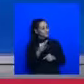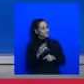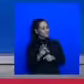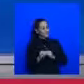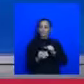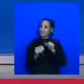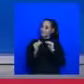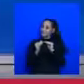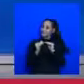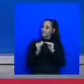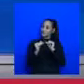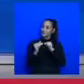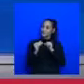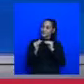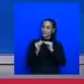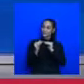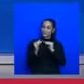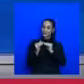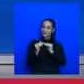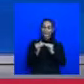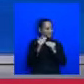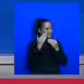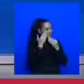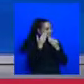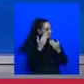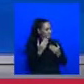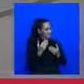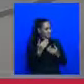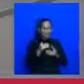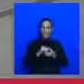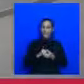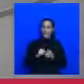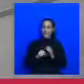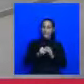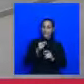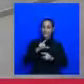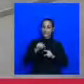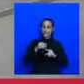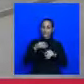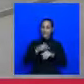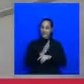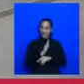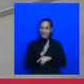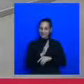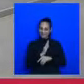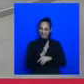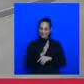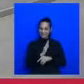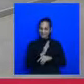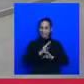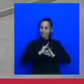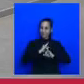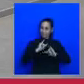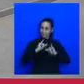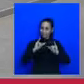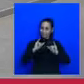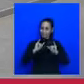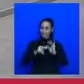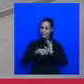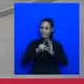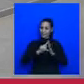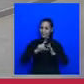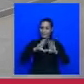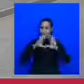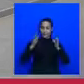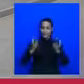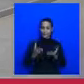confirmam? Sim, confirmo. Sim, confirmo. Obrigado. Primeiro sorteio realizado, validado, conforme explicamos, o Globo